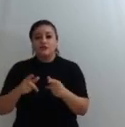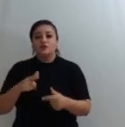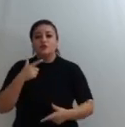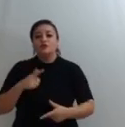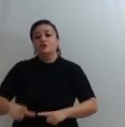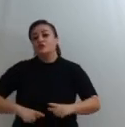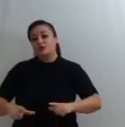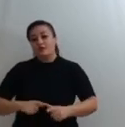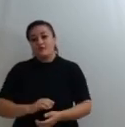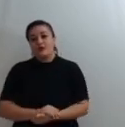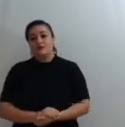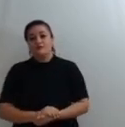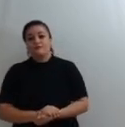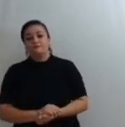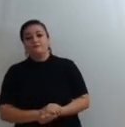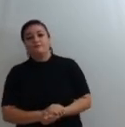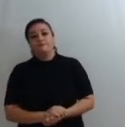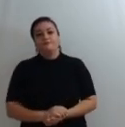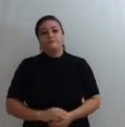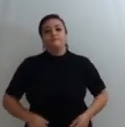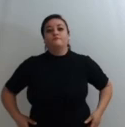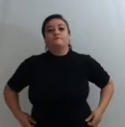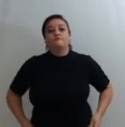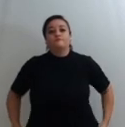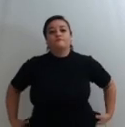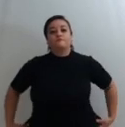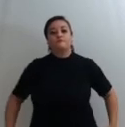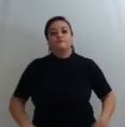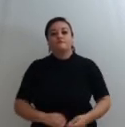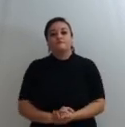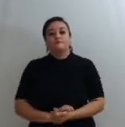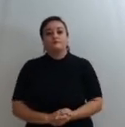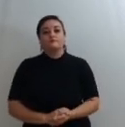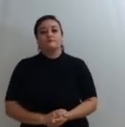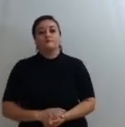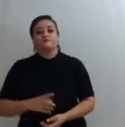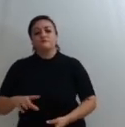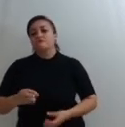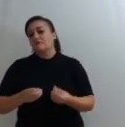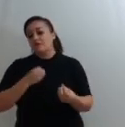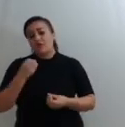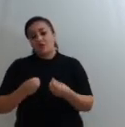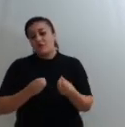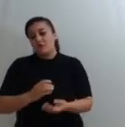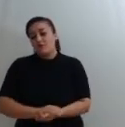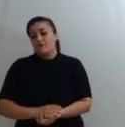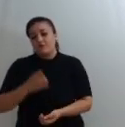penal. Então, não tenho isso como uma posição absolutamente